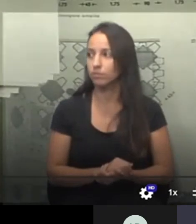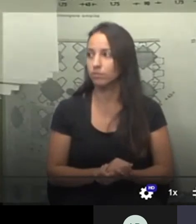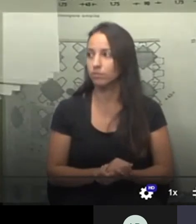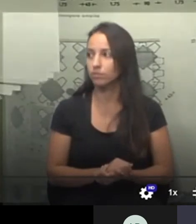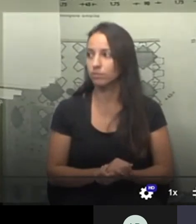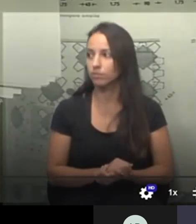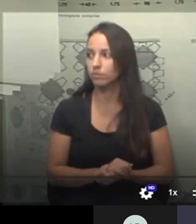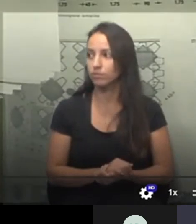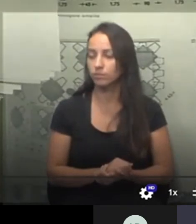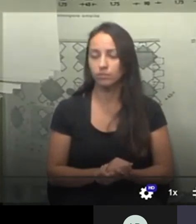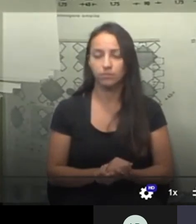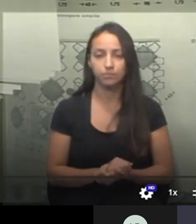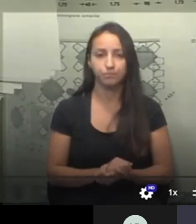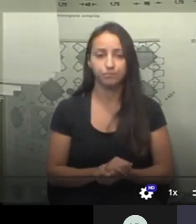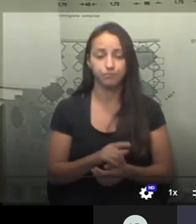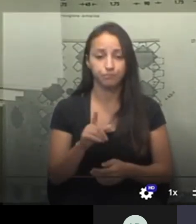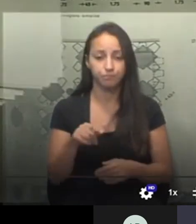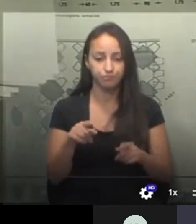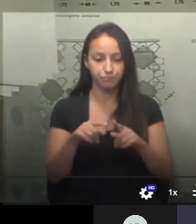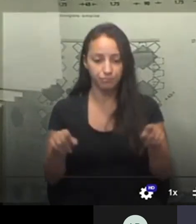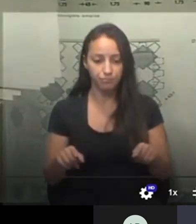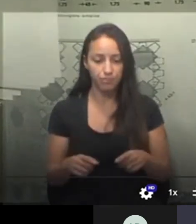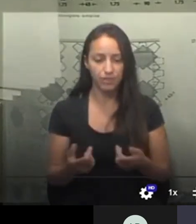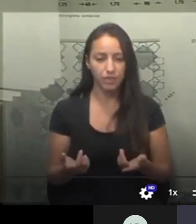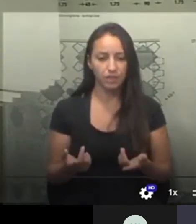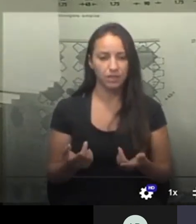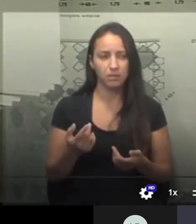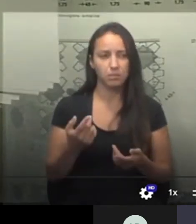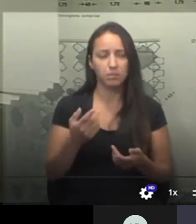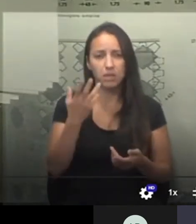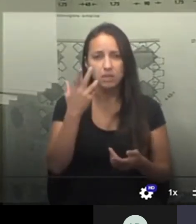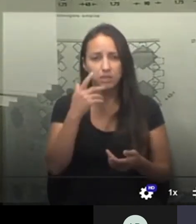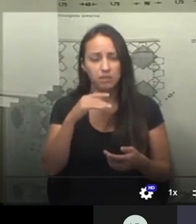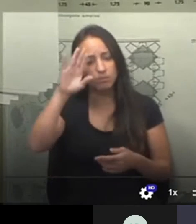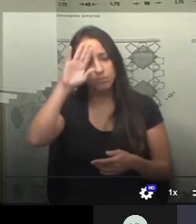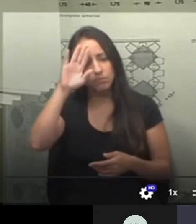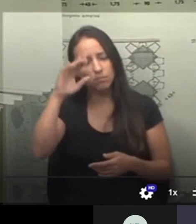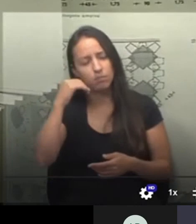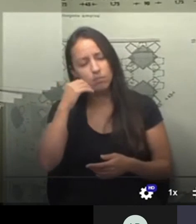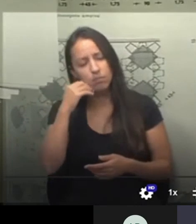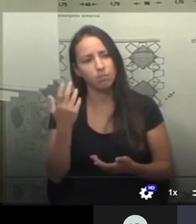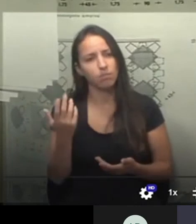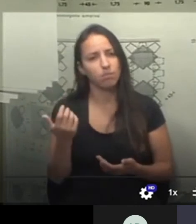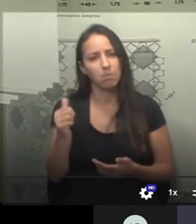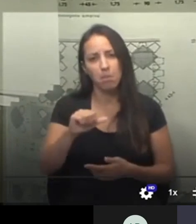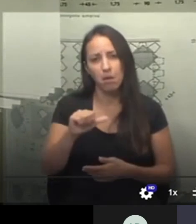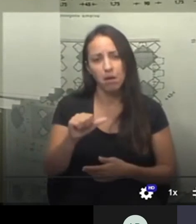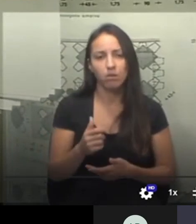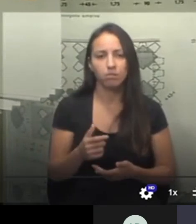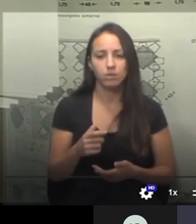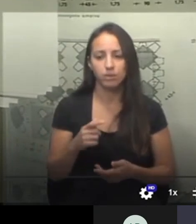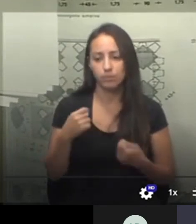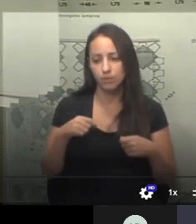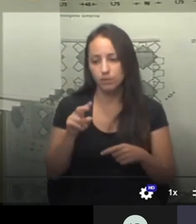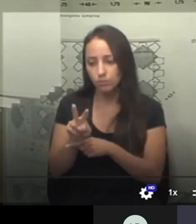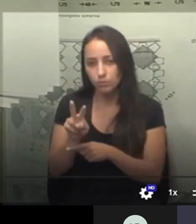ele mostra que é um espaço que às vezes a criança está passando mal, tem alguém para cuidar dela, uma enfermaria, algo assim, tá